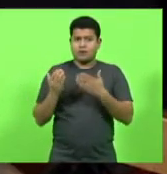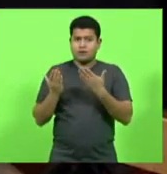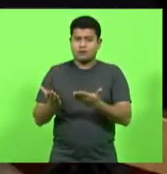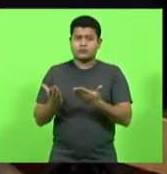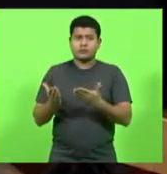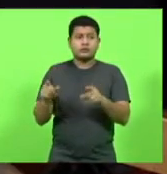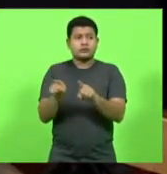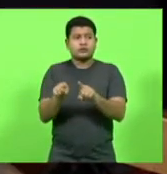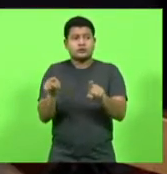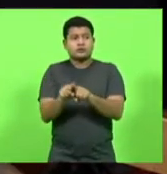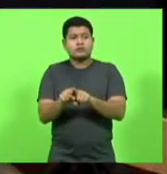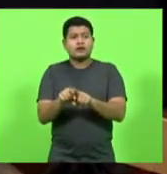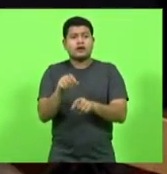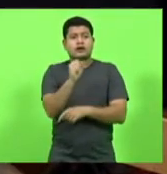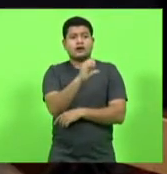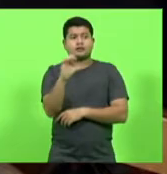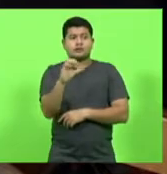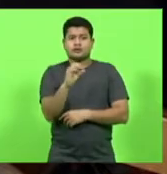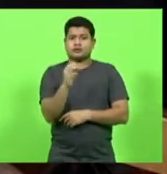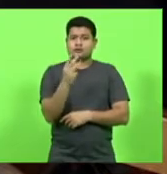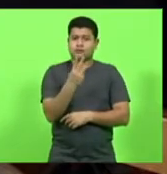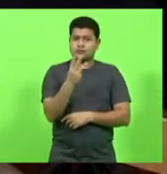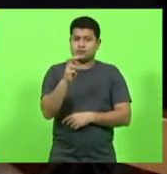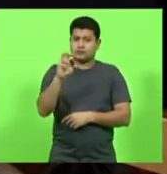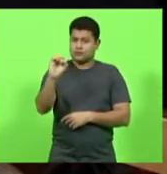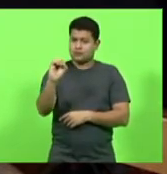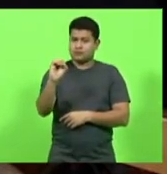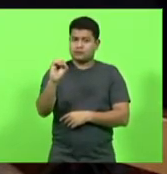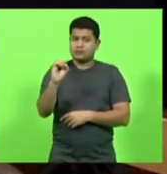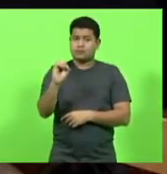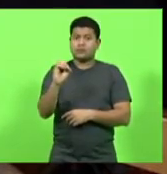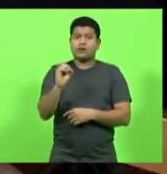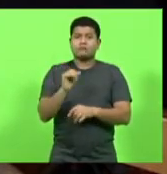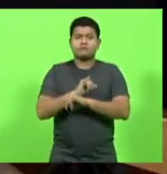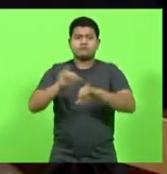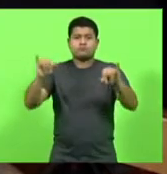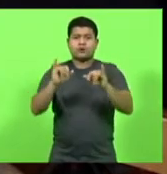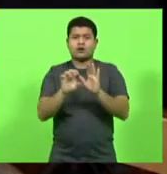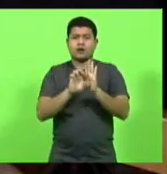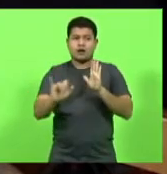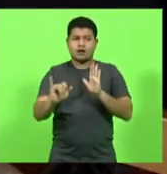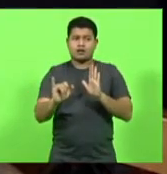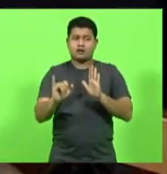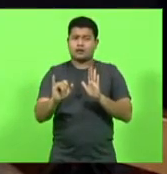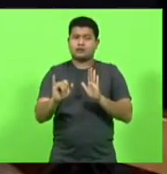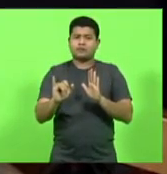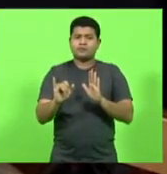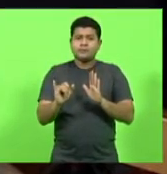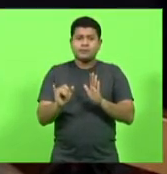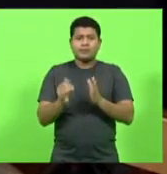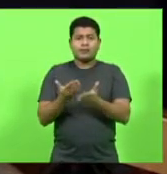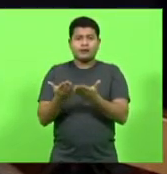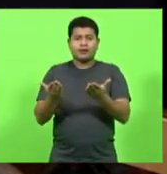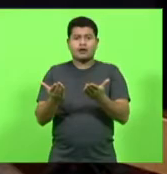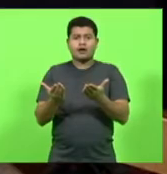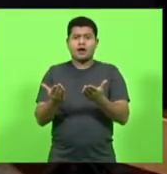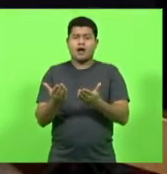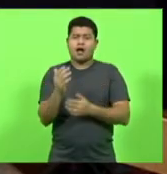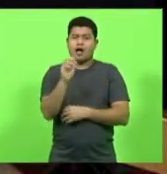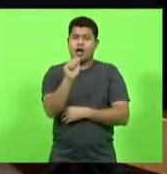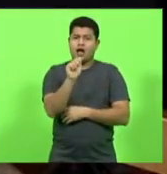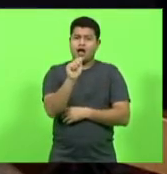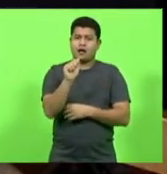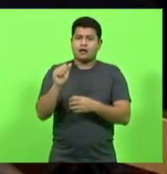A SC-350, lançado o edital para recuperação que liga os municípios de Abelardo Luz a Passos